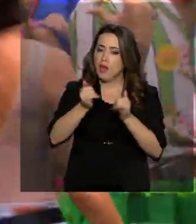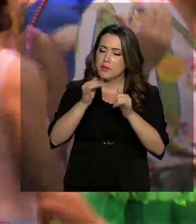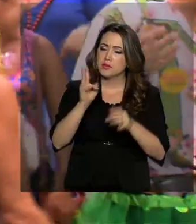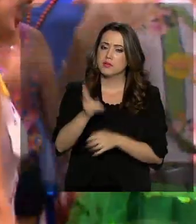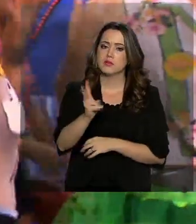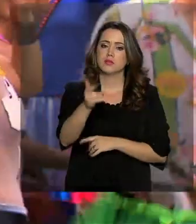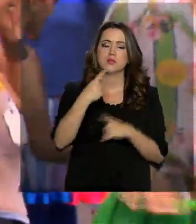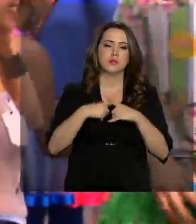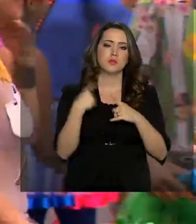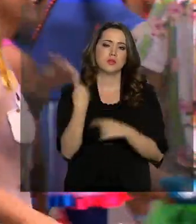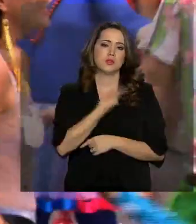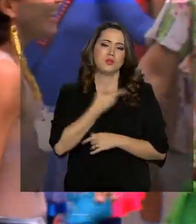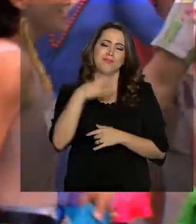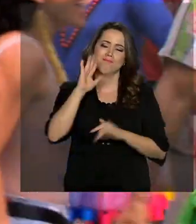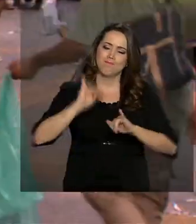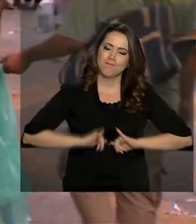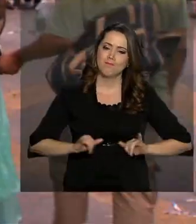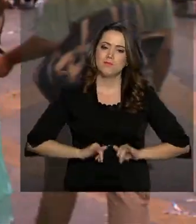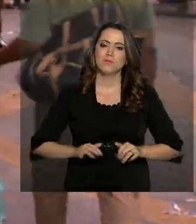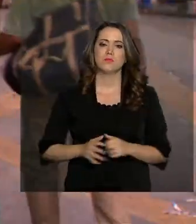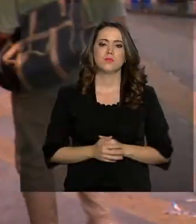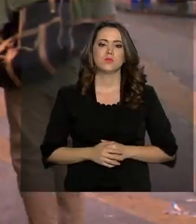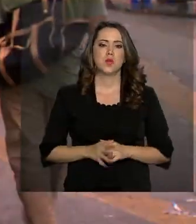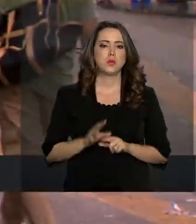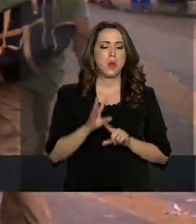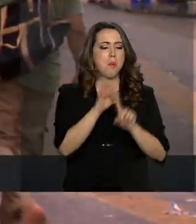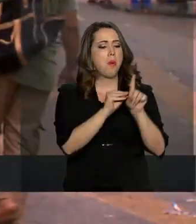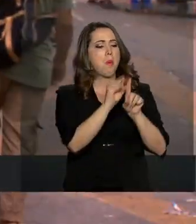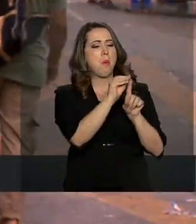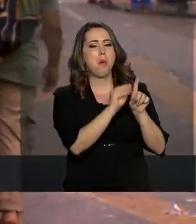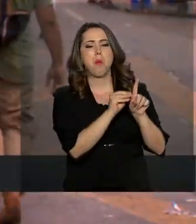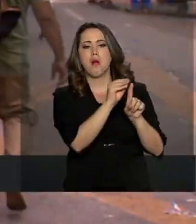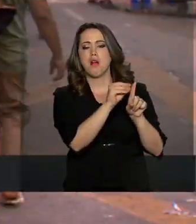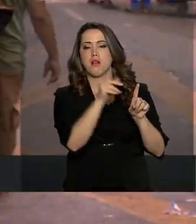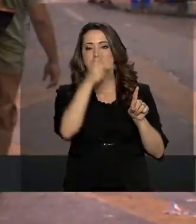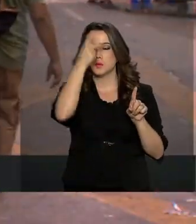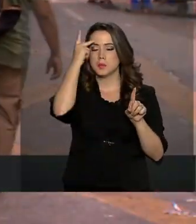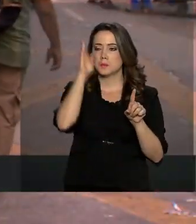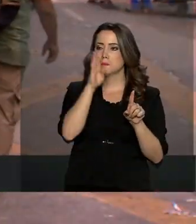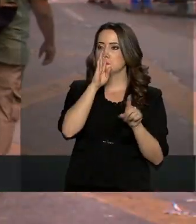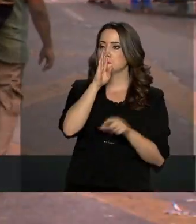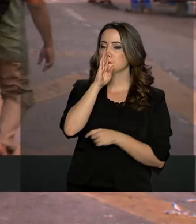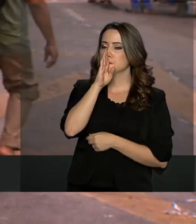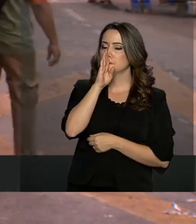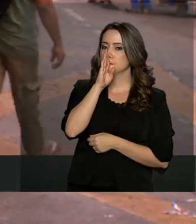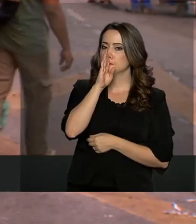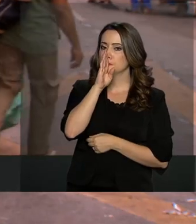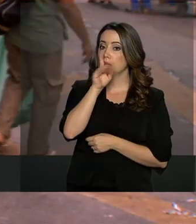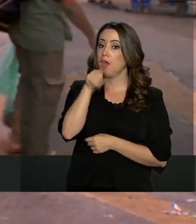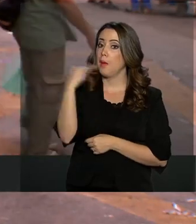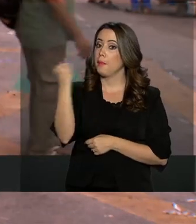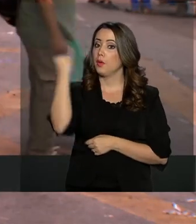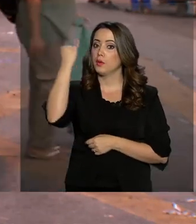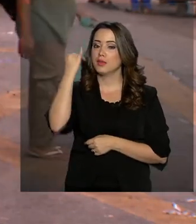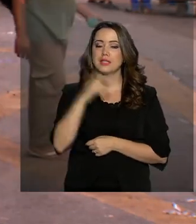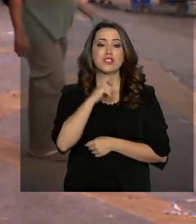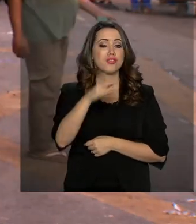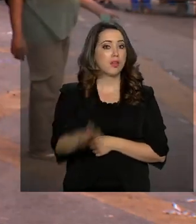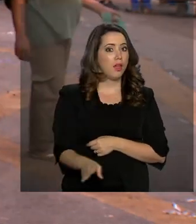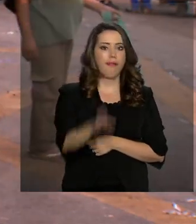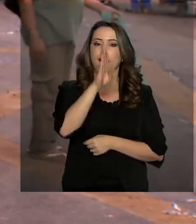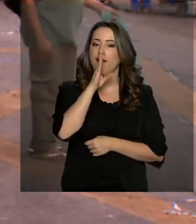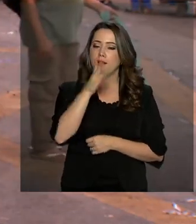porque, né, nós somos as maiores vítimas. Abuso, assim, muita gente não denuncia, então eu acho que é importante ninguém ficar